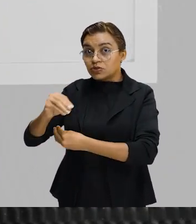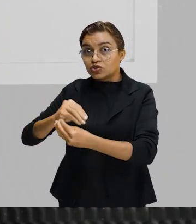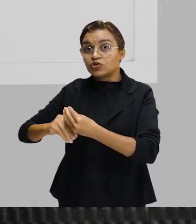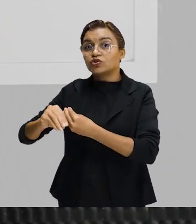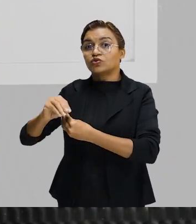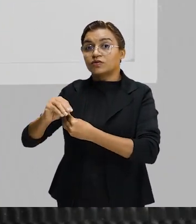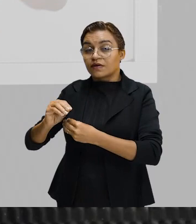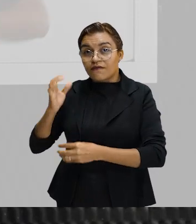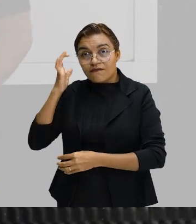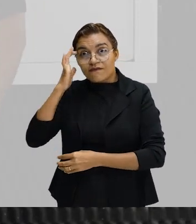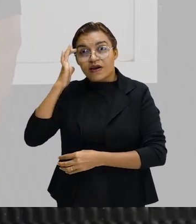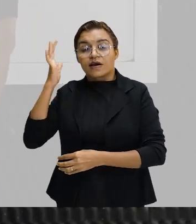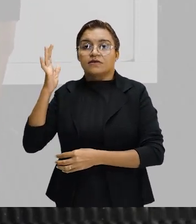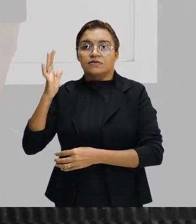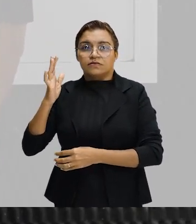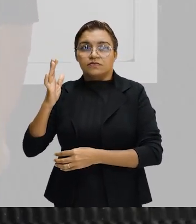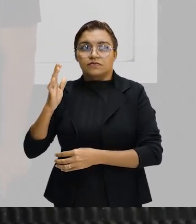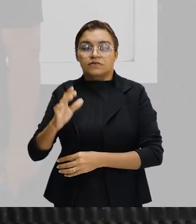tá ok?